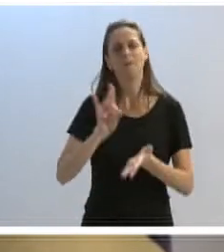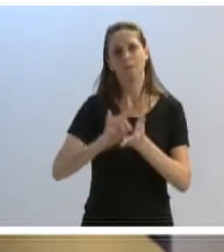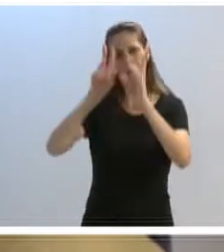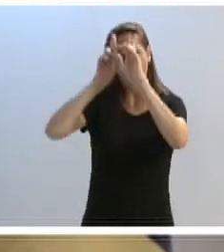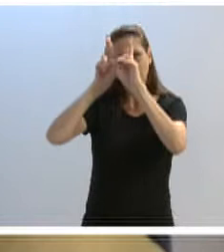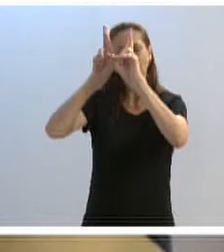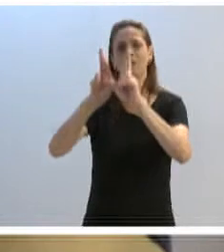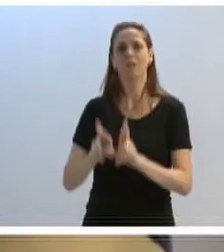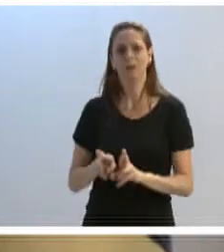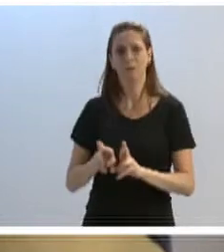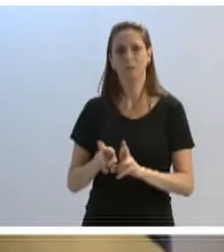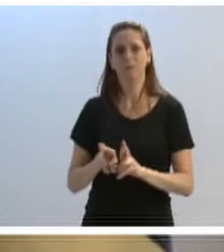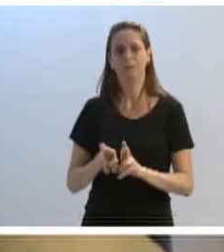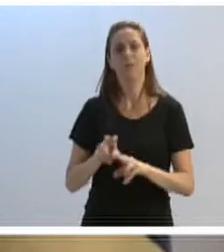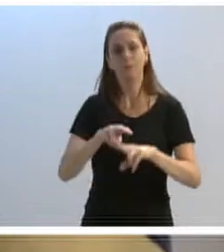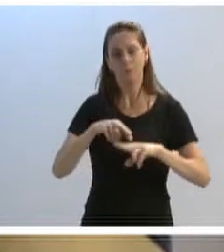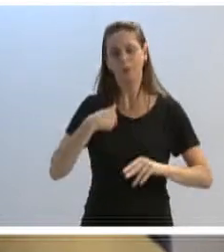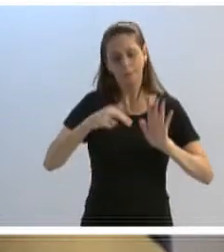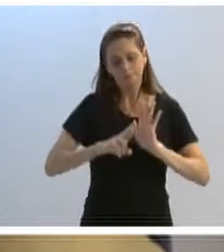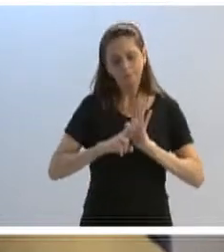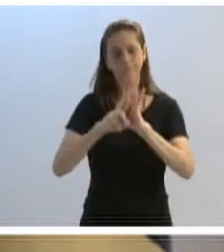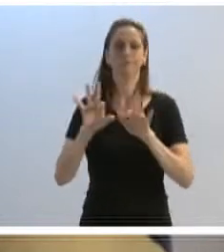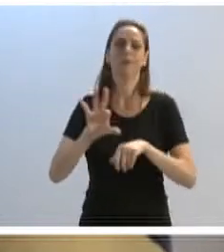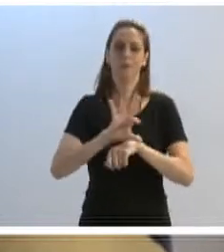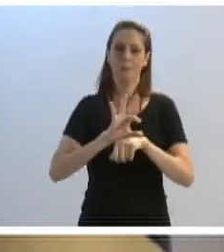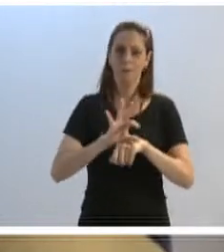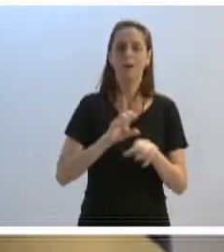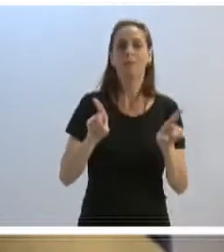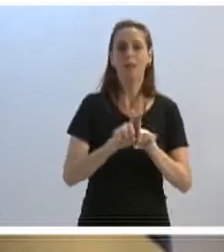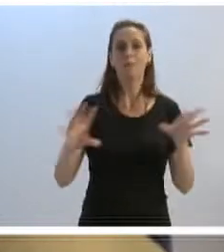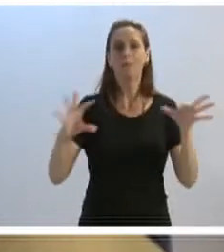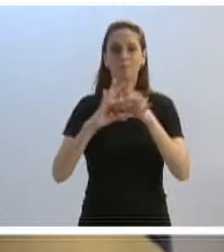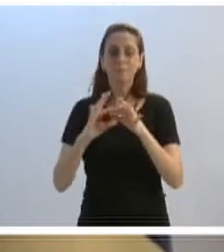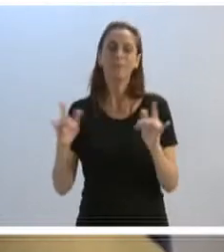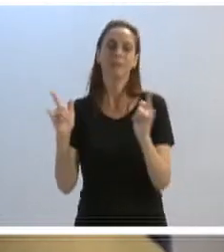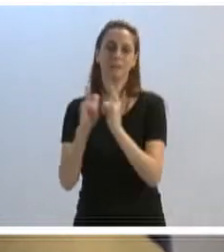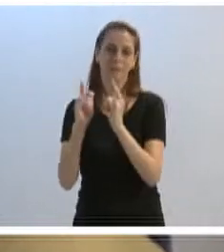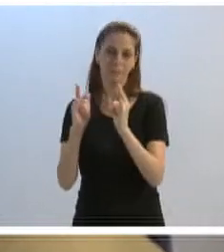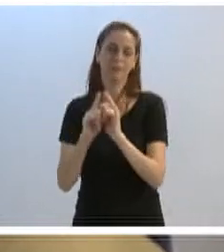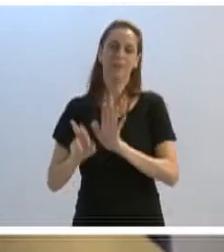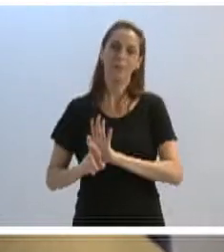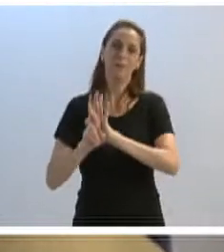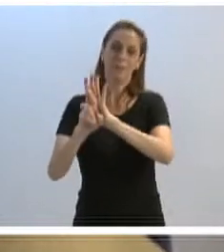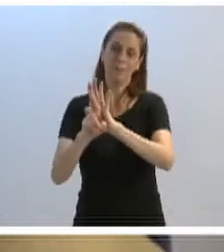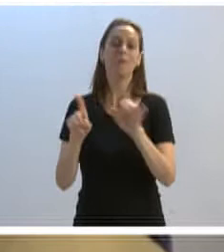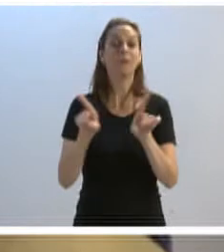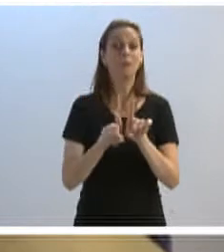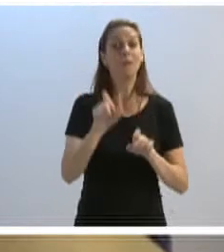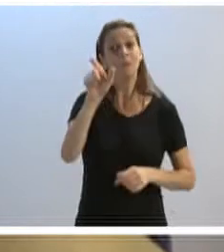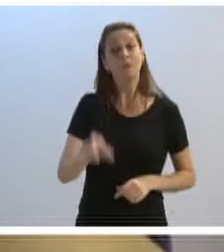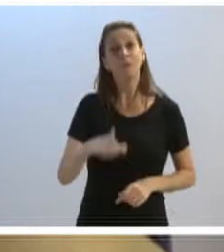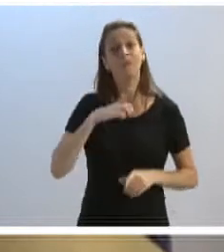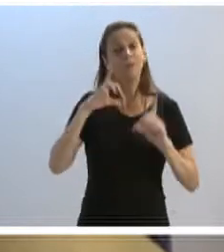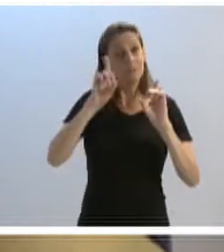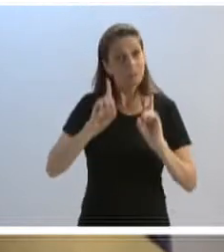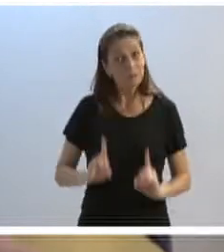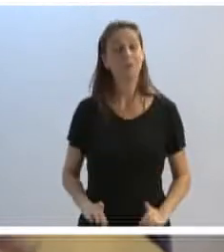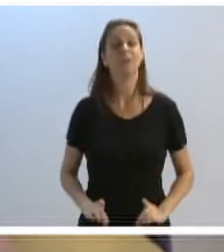respeitado. Em nome do Comped, das associações representativas e das pessoas com